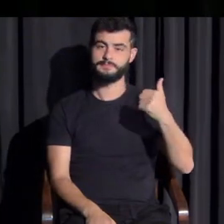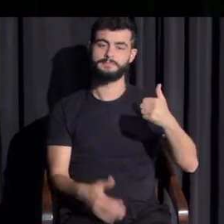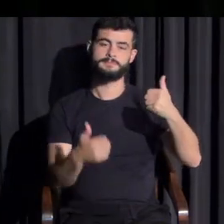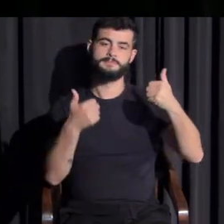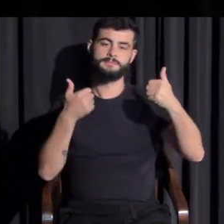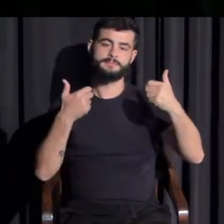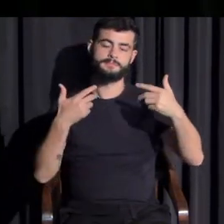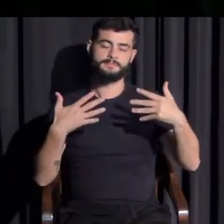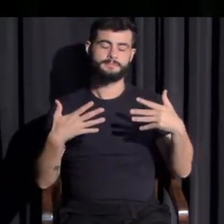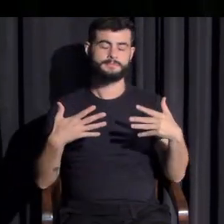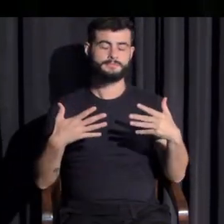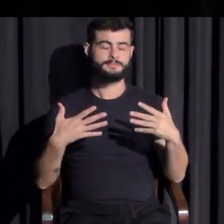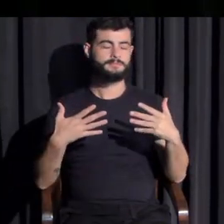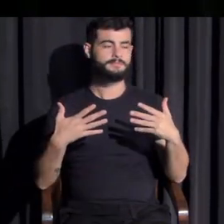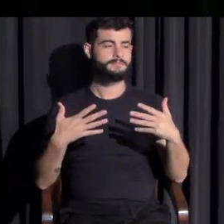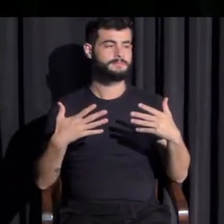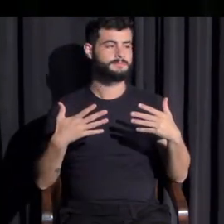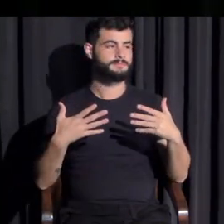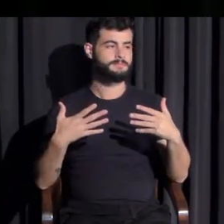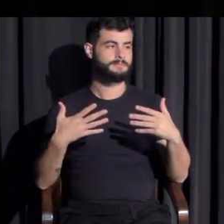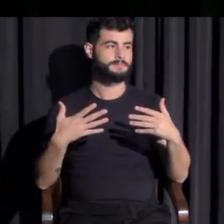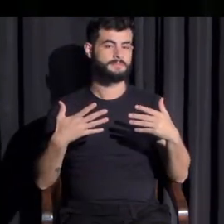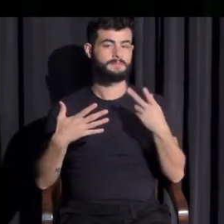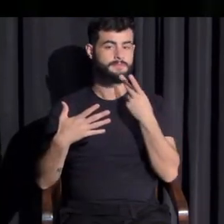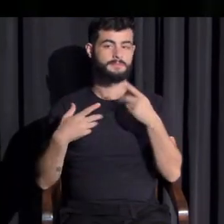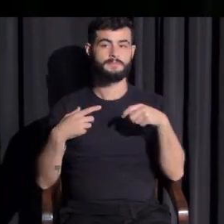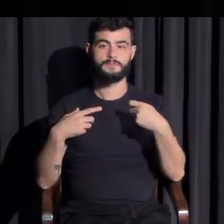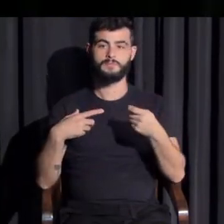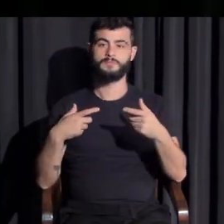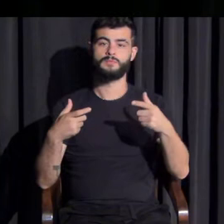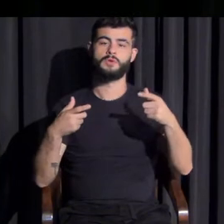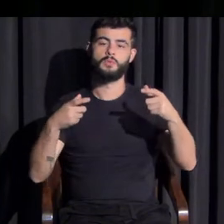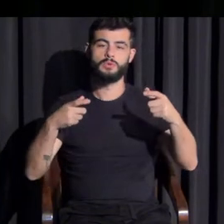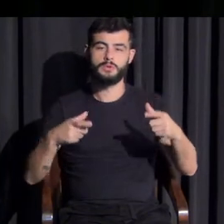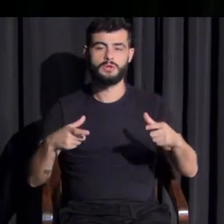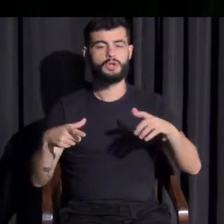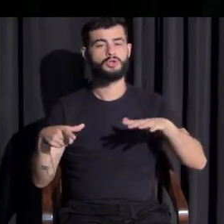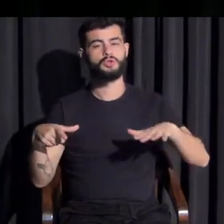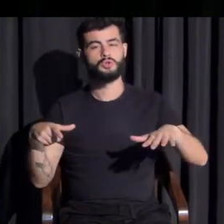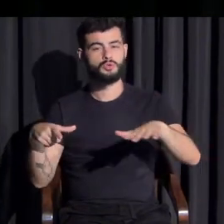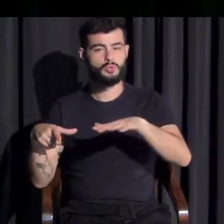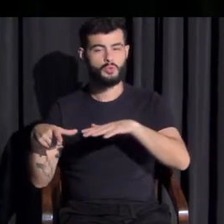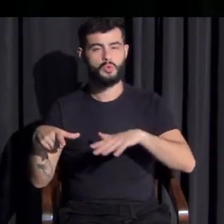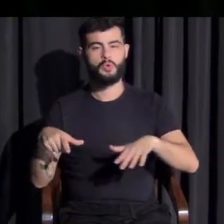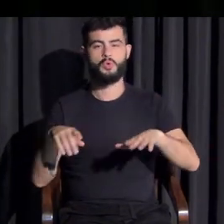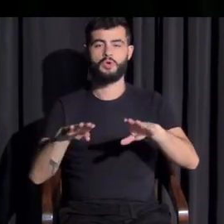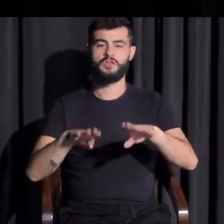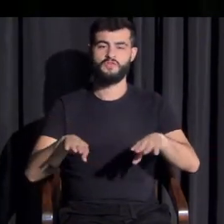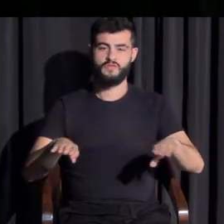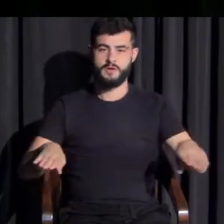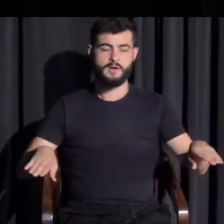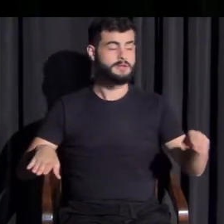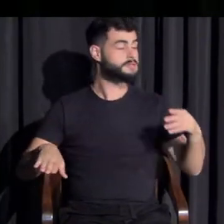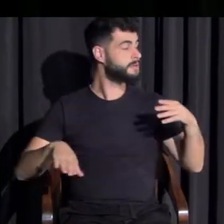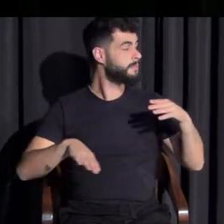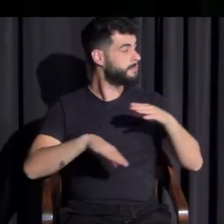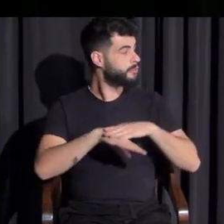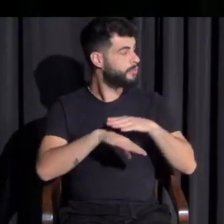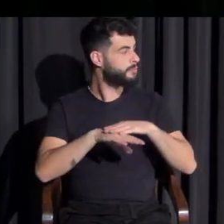tanto dessas territorialidades, dessas infâncias em estados de luta, a partir do seu olhar, de sua